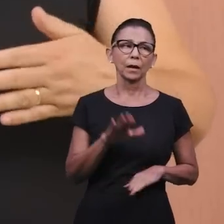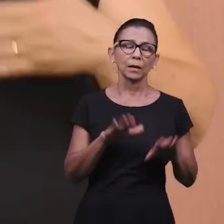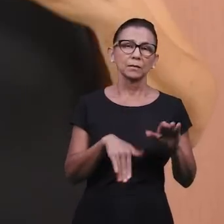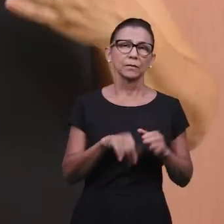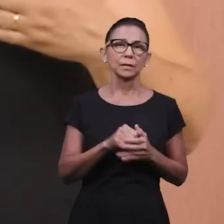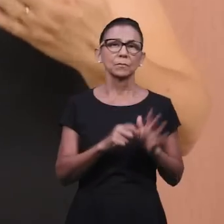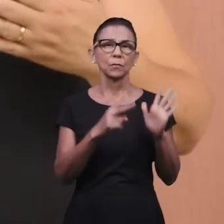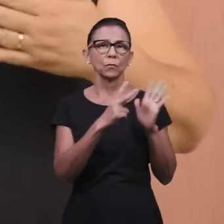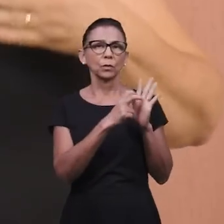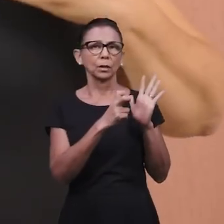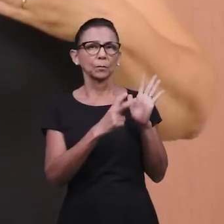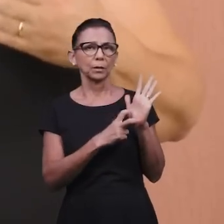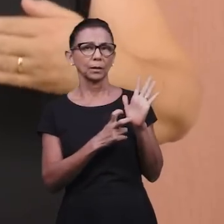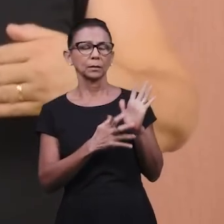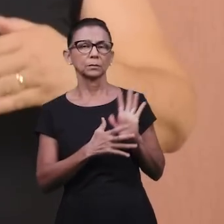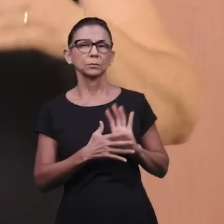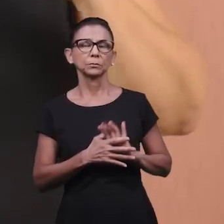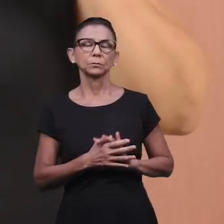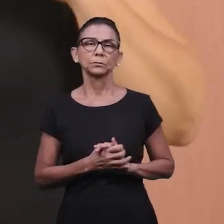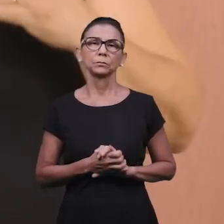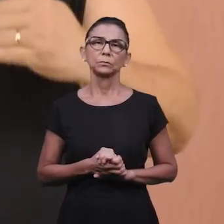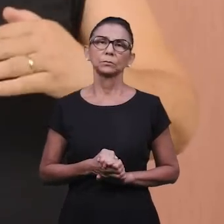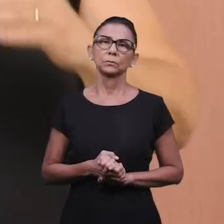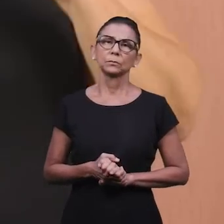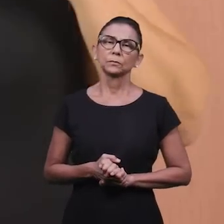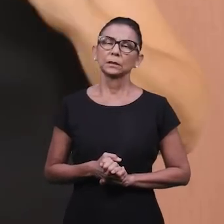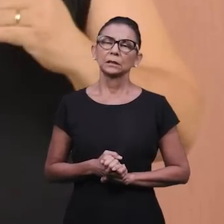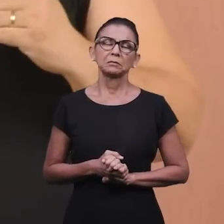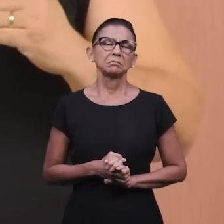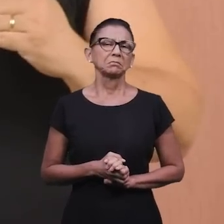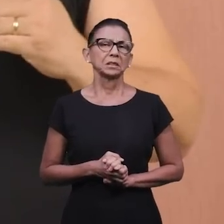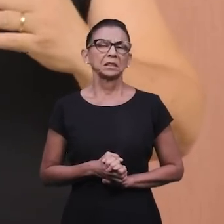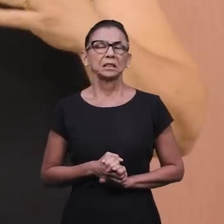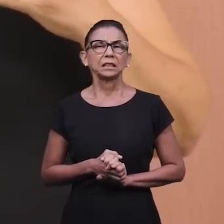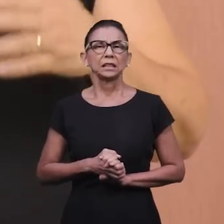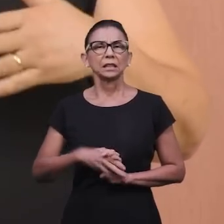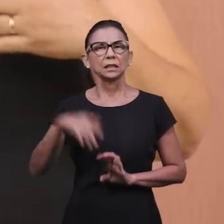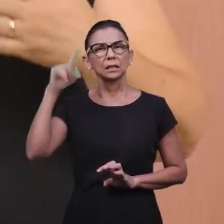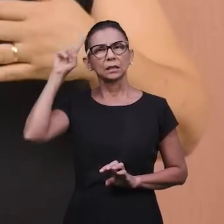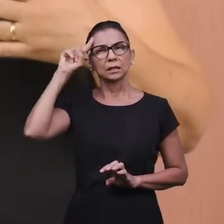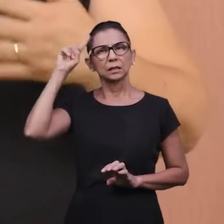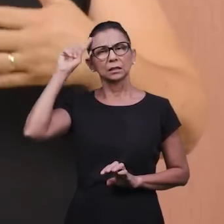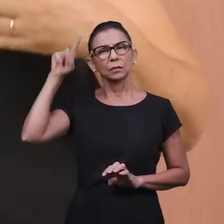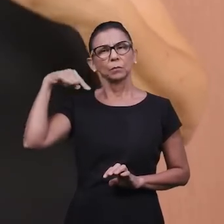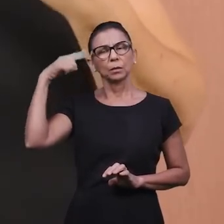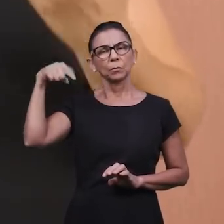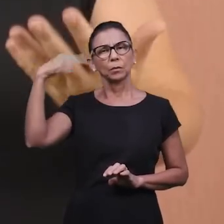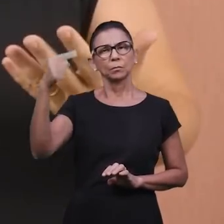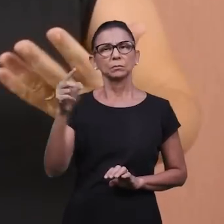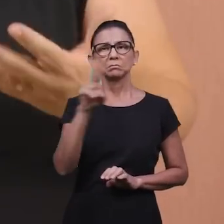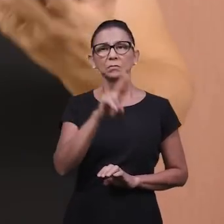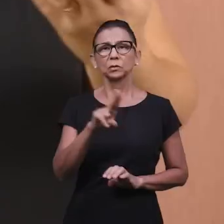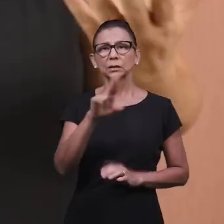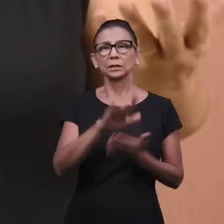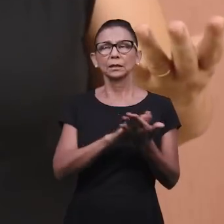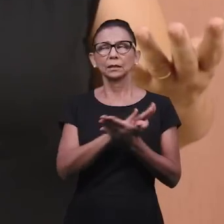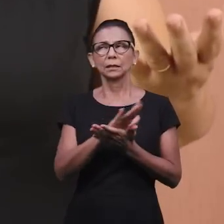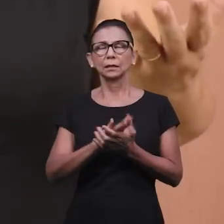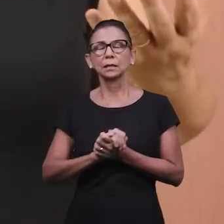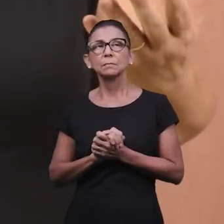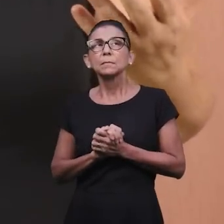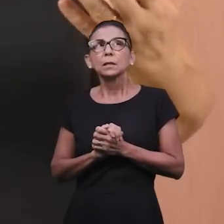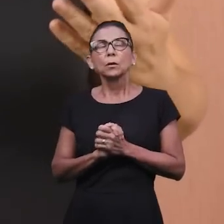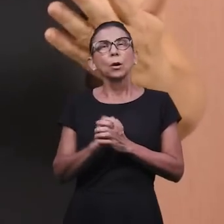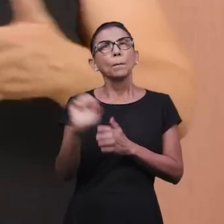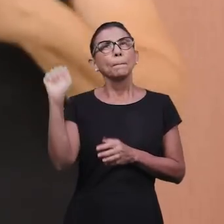vocabulários que não são usados na rotina das pessoas. E aí elas precisam da imagem, mas como formar